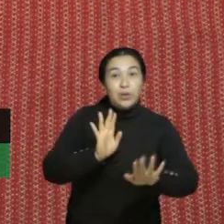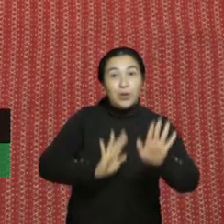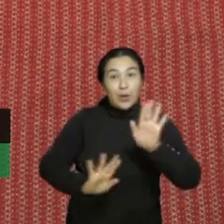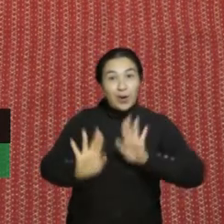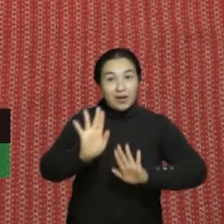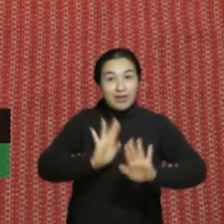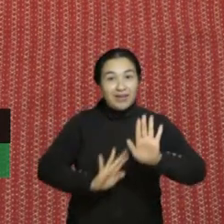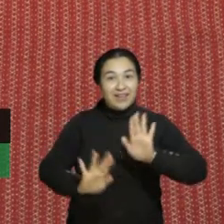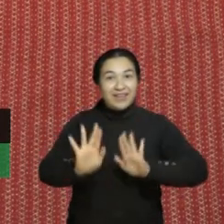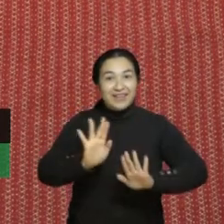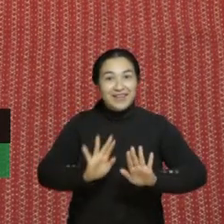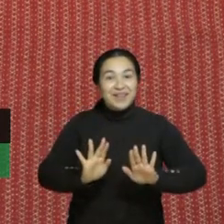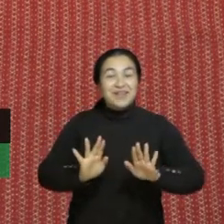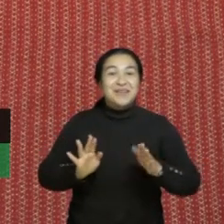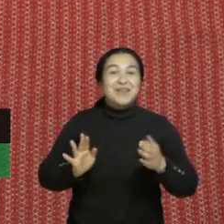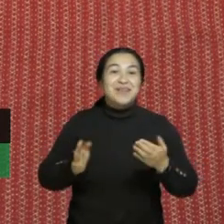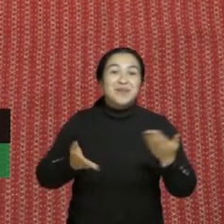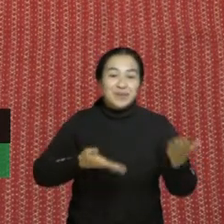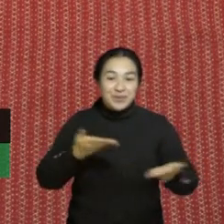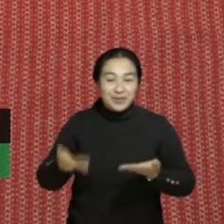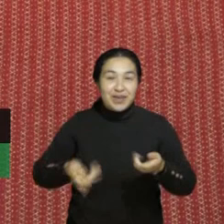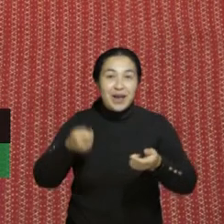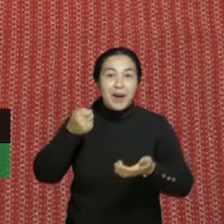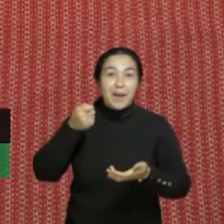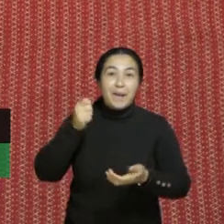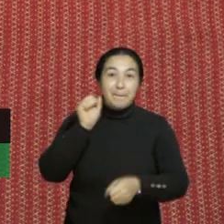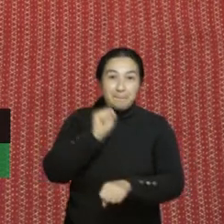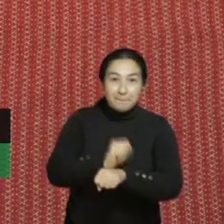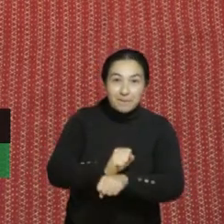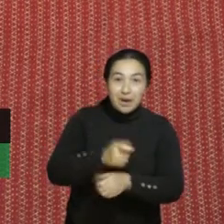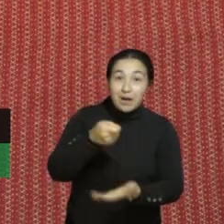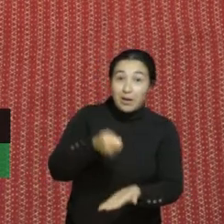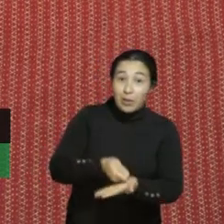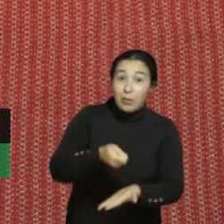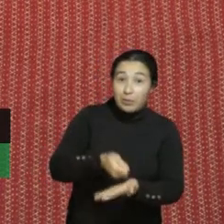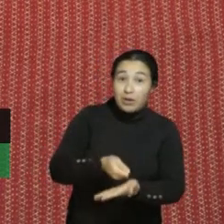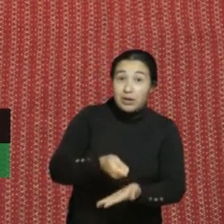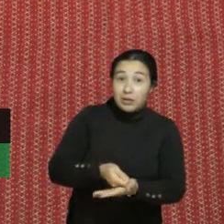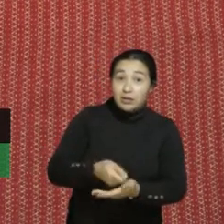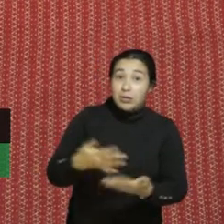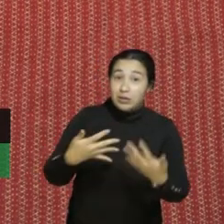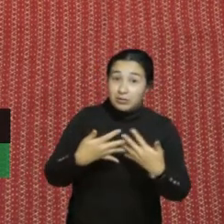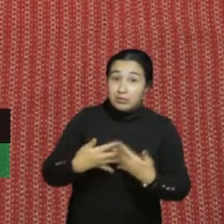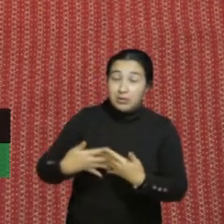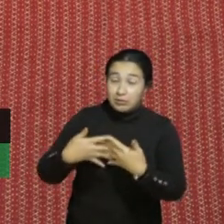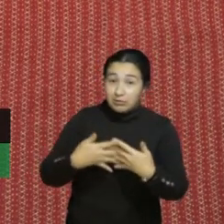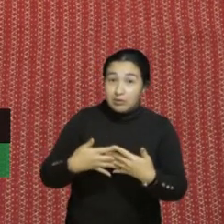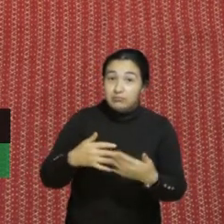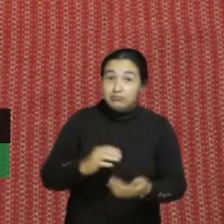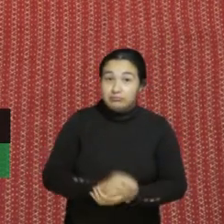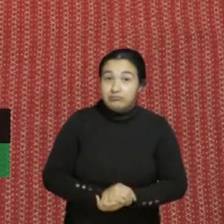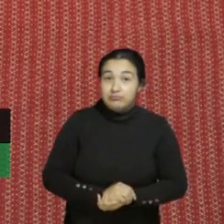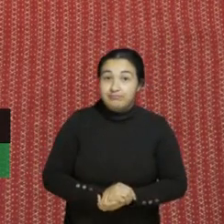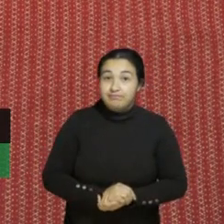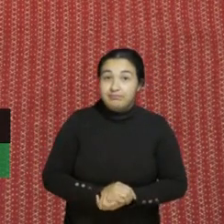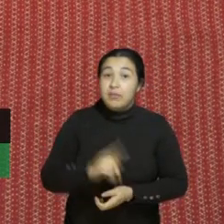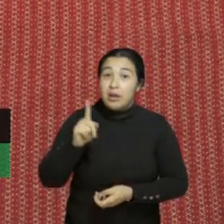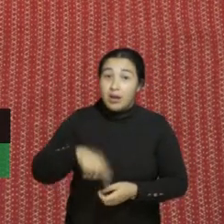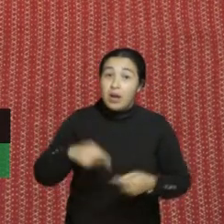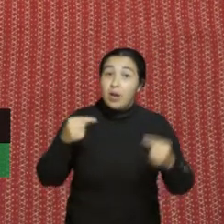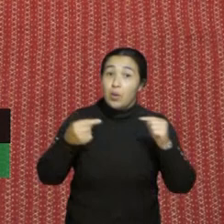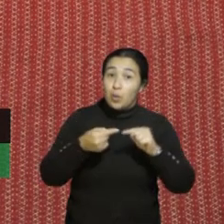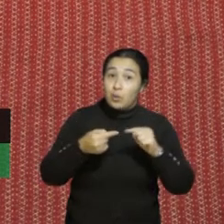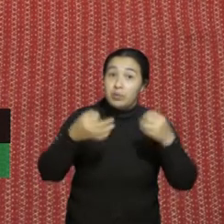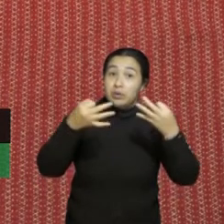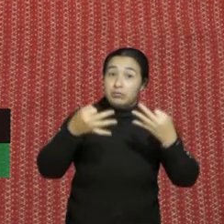e faça essa parada obrigatória ao caminhoneiro. E nada mais justo do que permitir